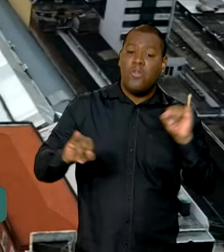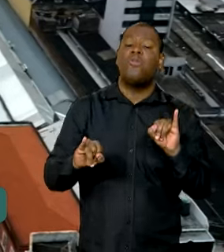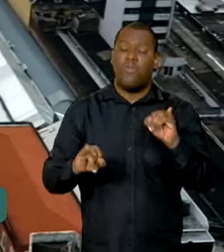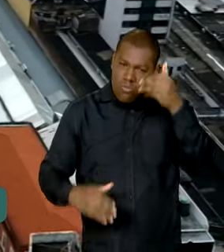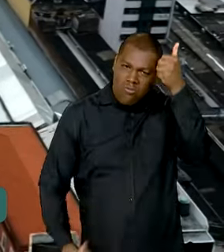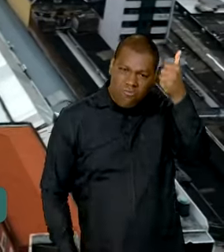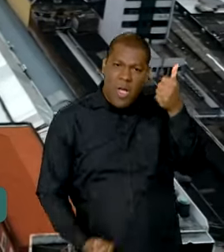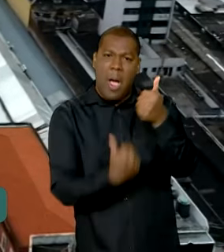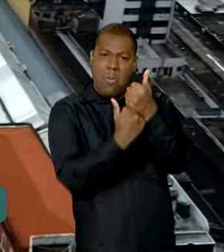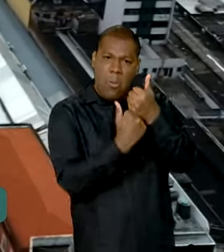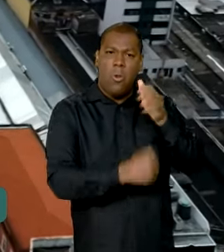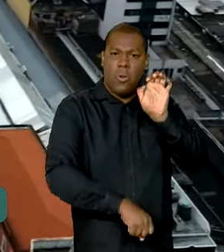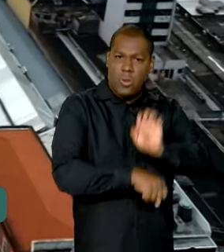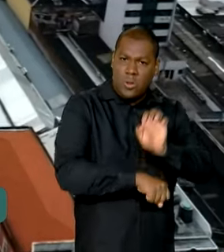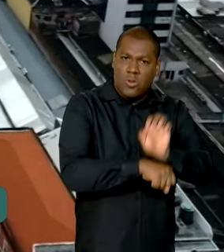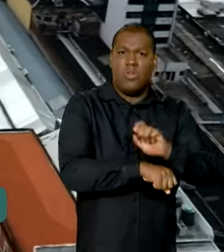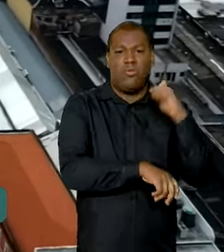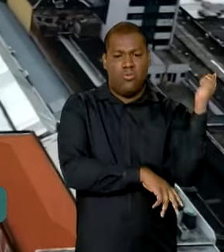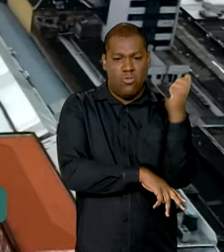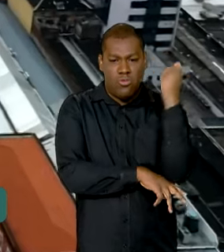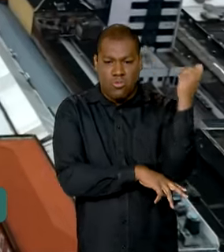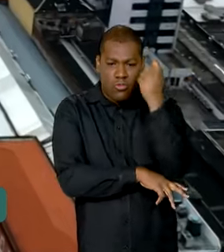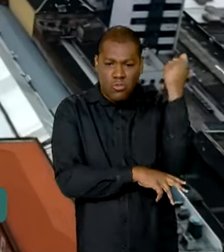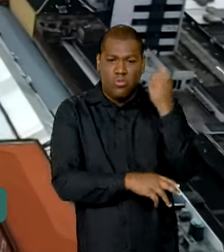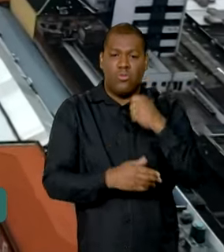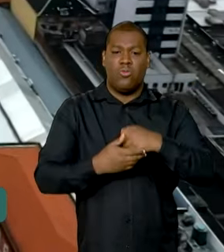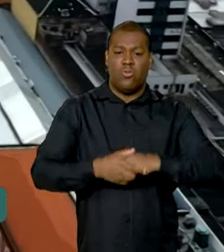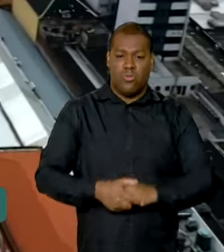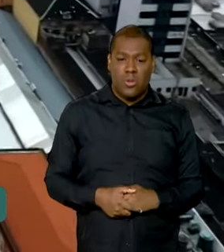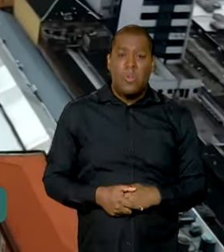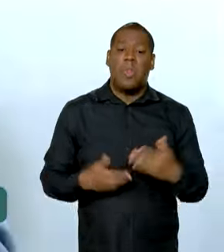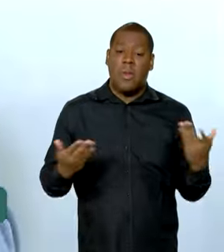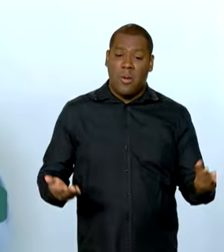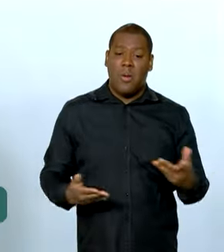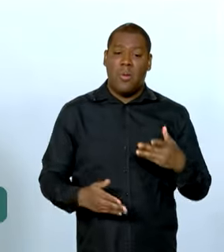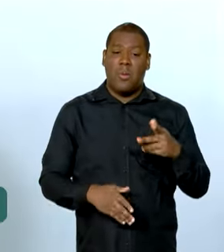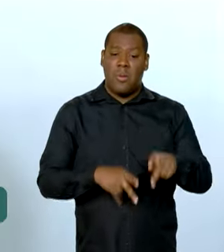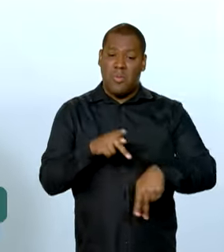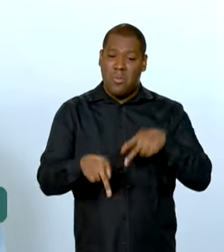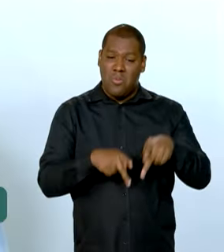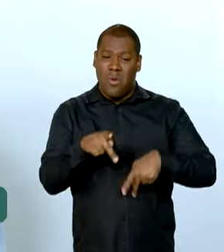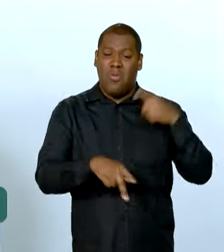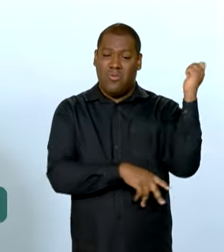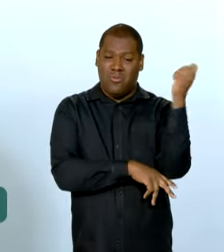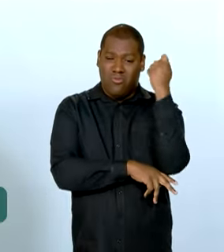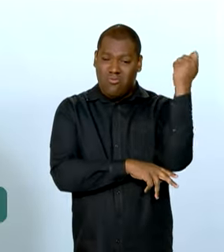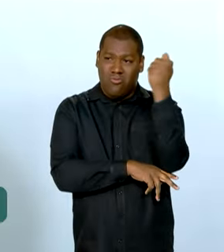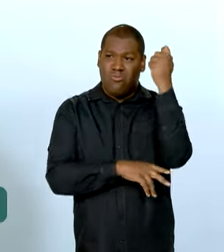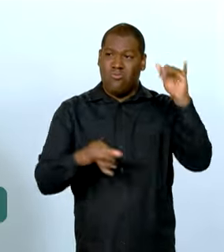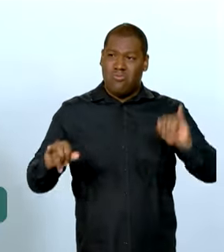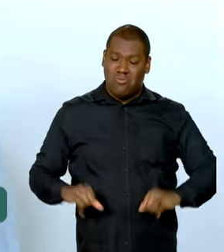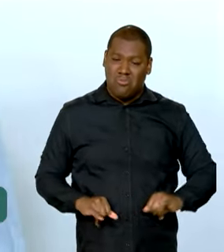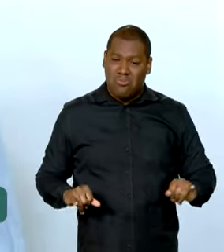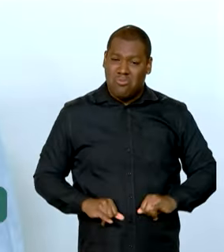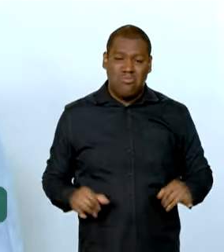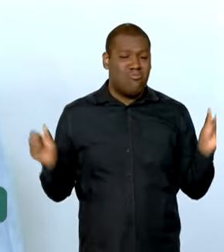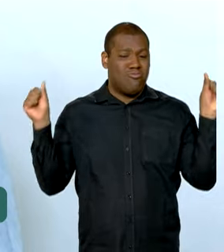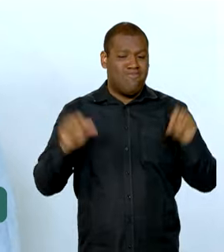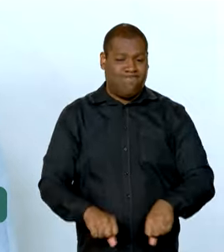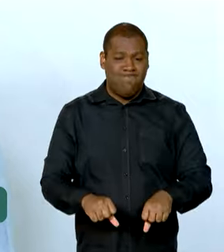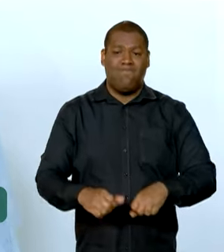ao Estado que vive a pior tragédia climática da sua história. Eu queria dizer ao povo gaúcho, o que nós estamos